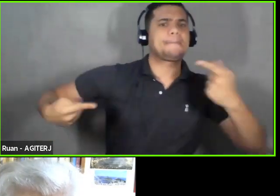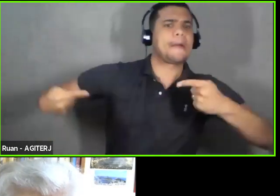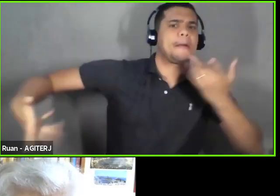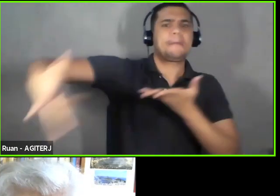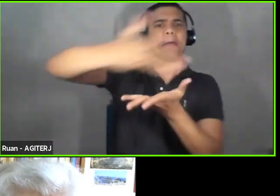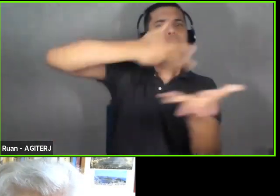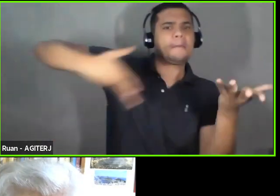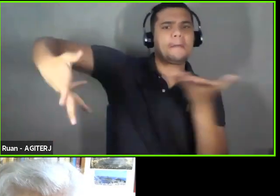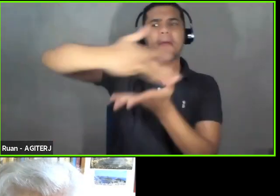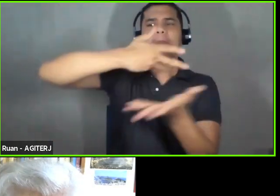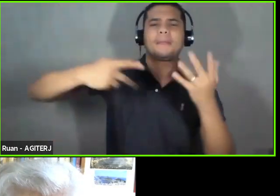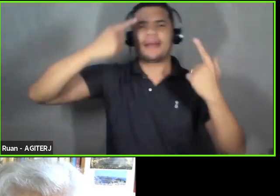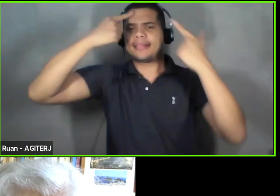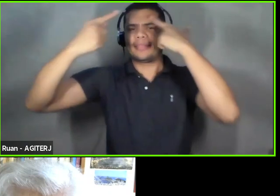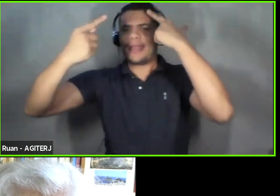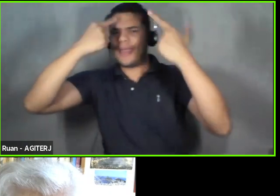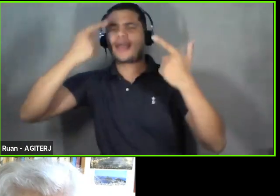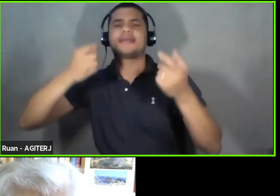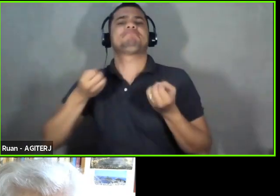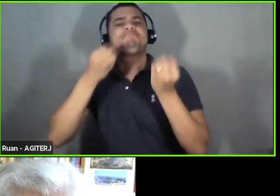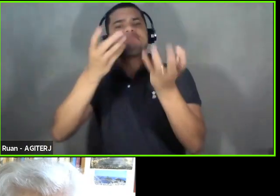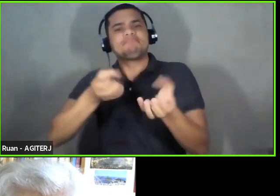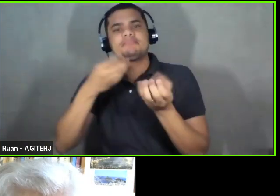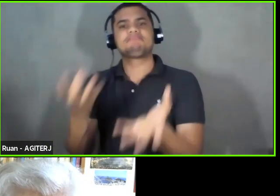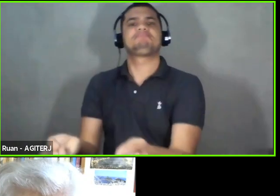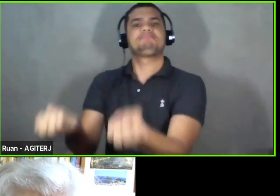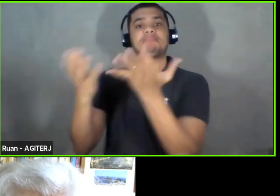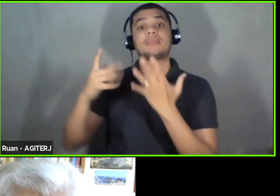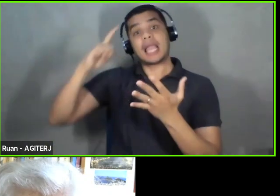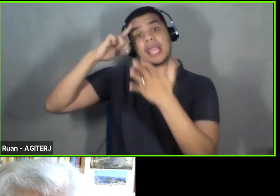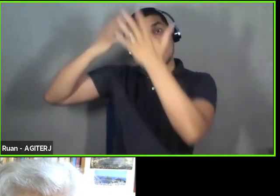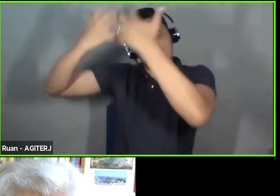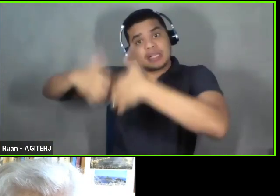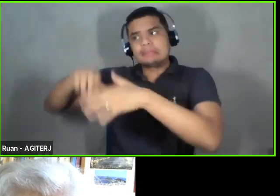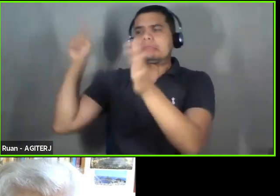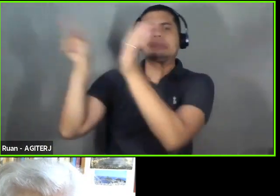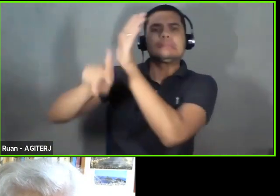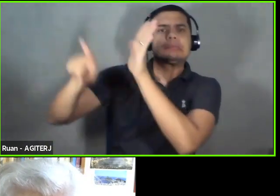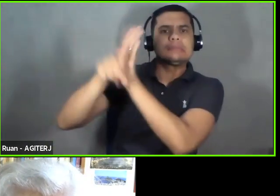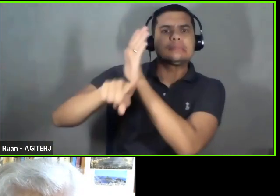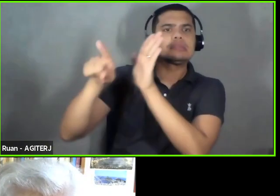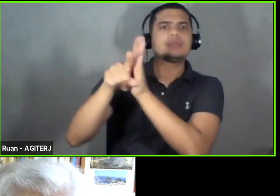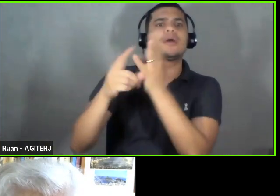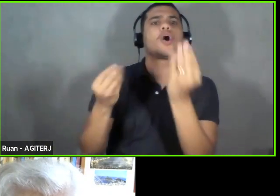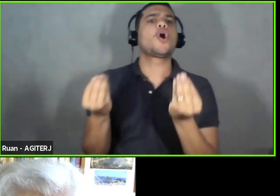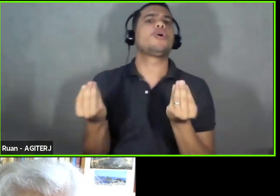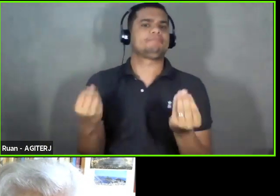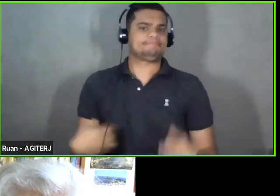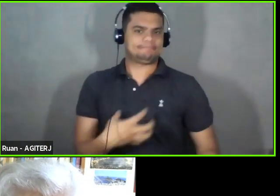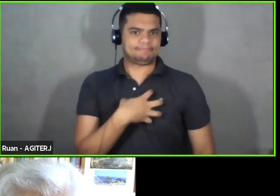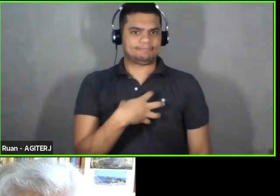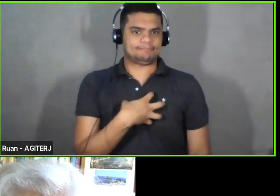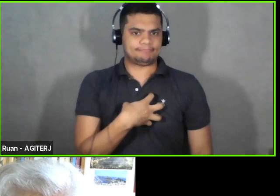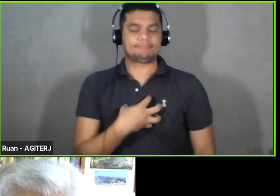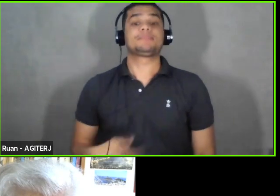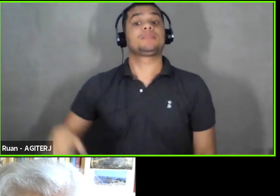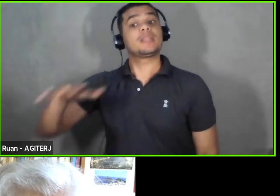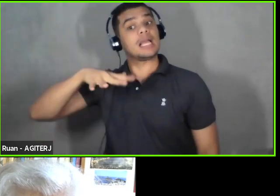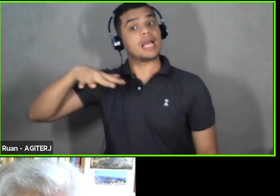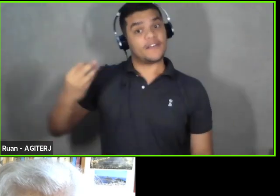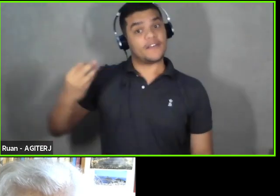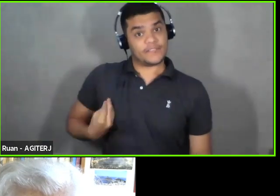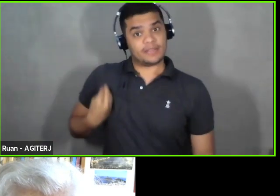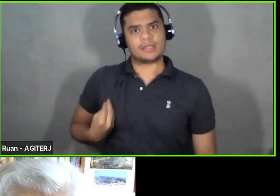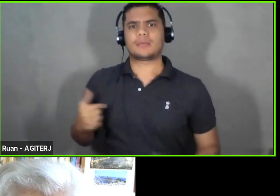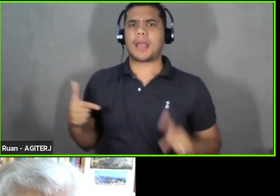de ideias, compartilhamento de reflexões, questionamentos, esclarecimentos. E o nosso campus vivenciou